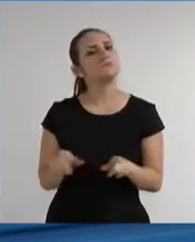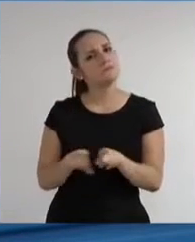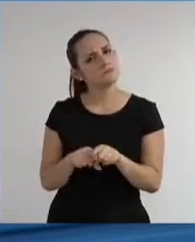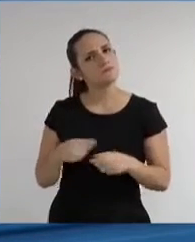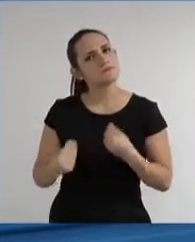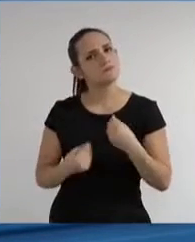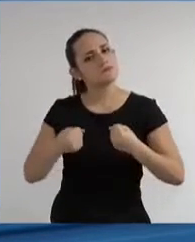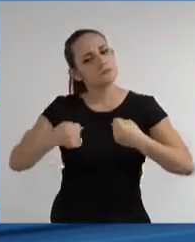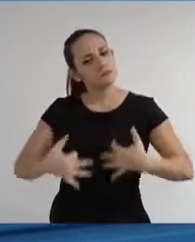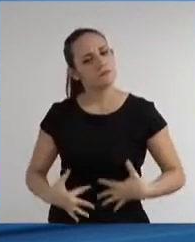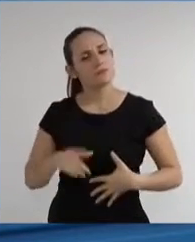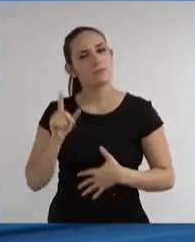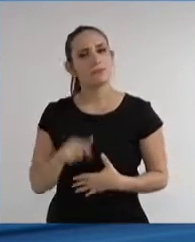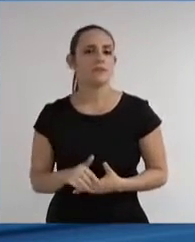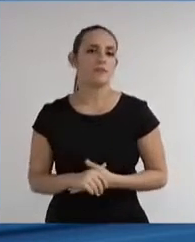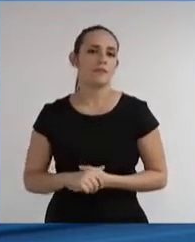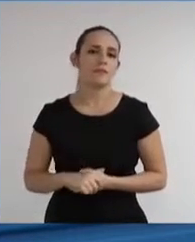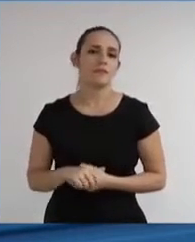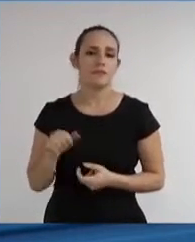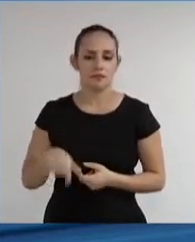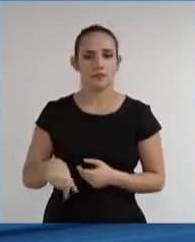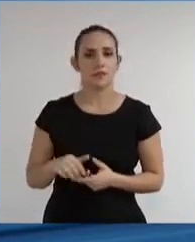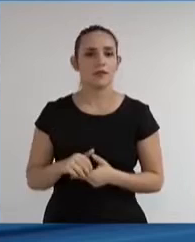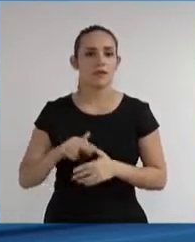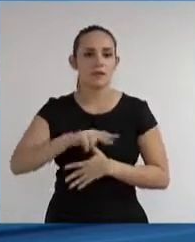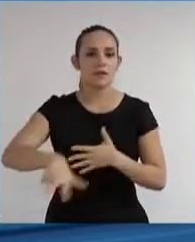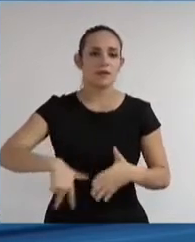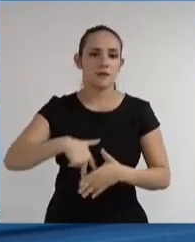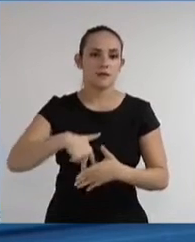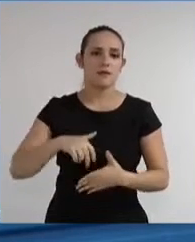que faz também a respeito do mesmo na tribuna.